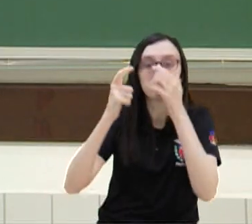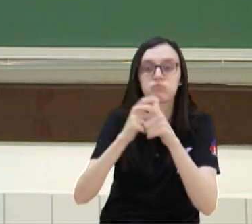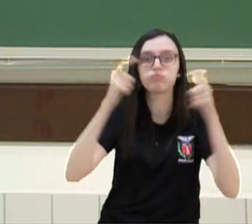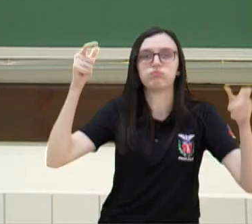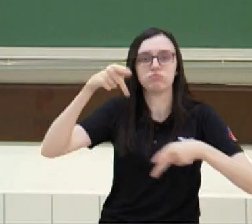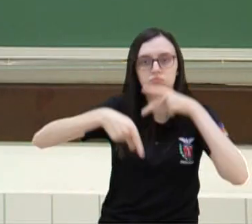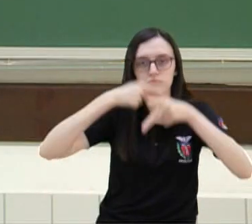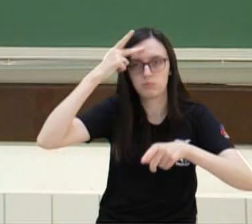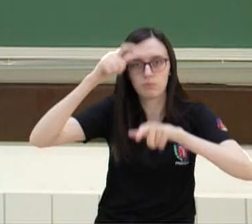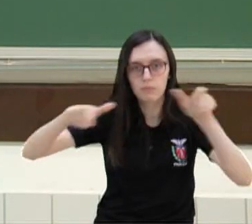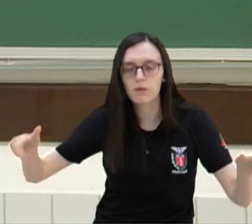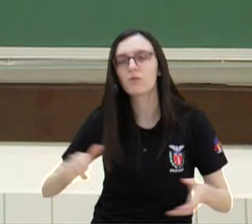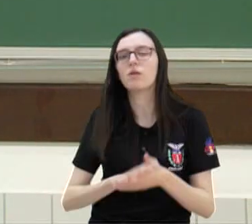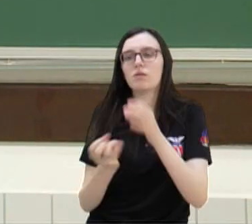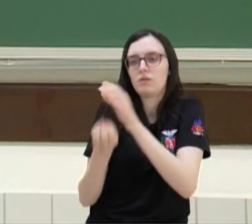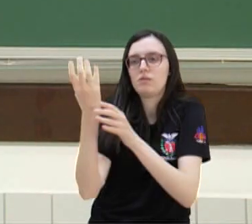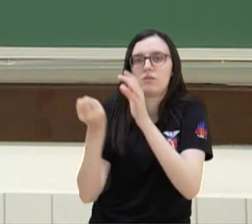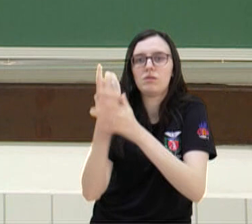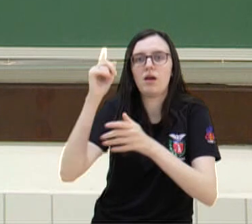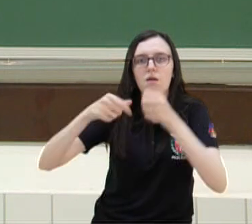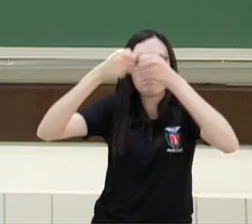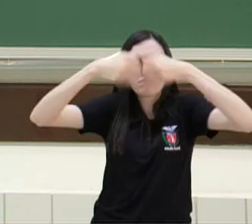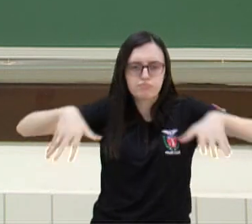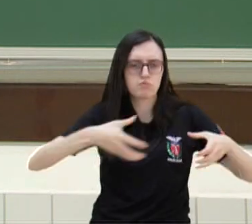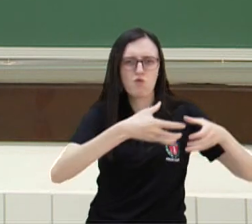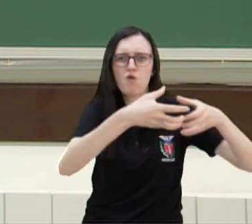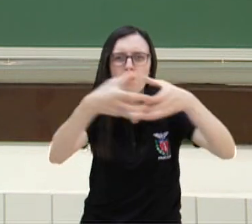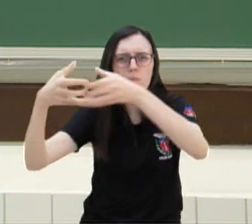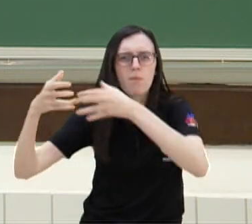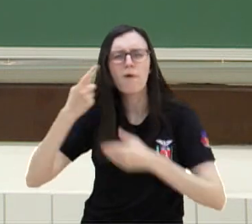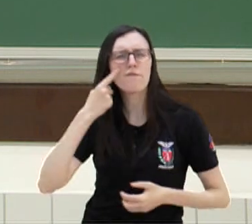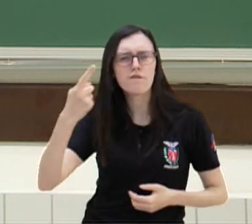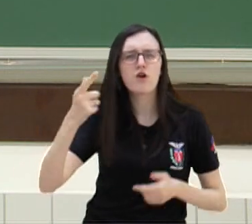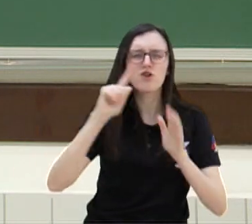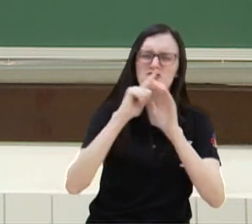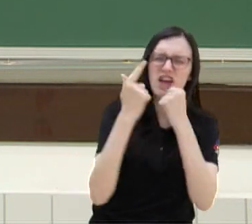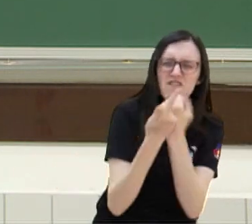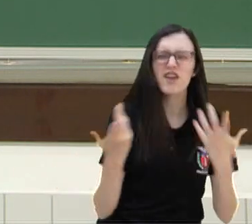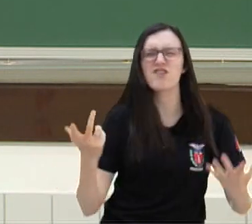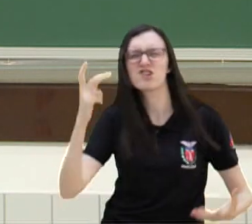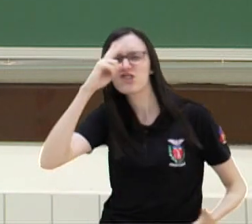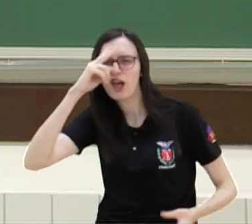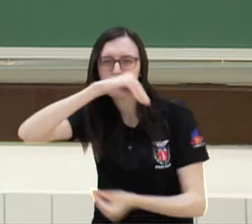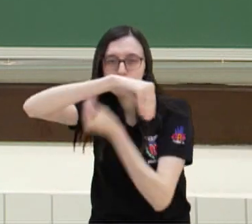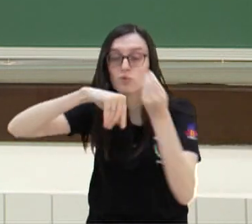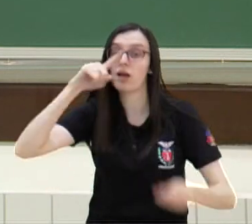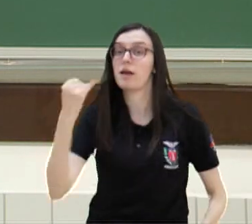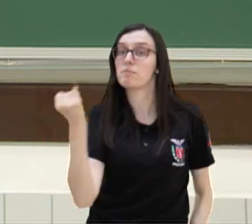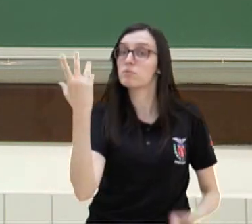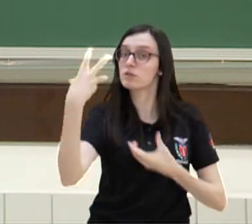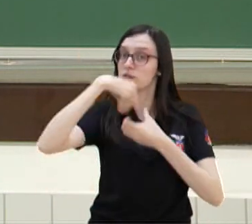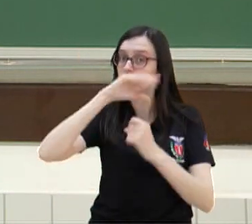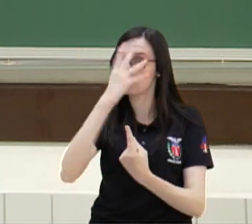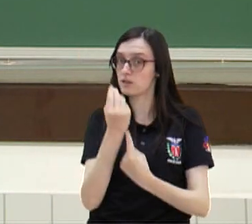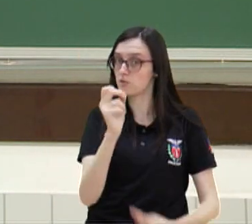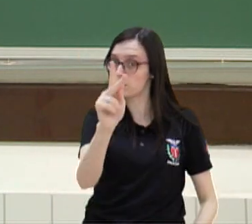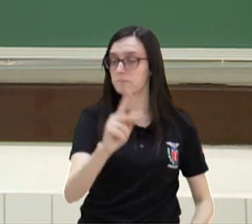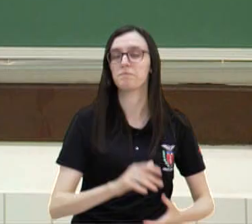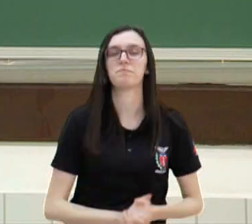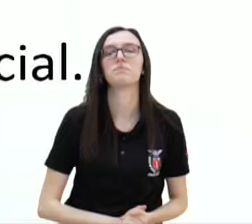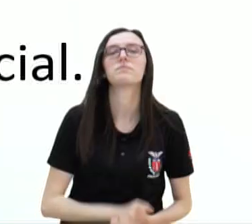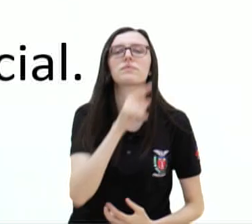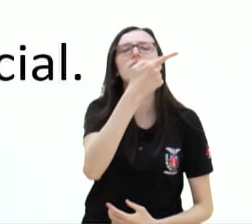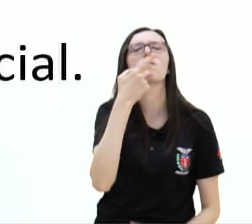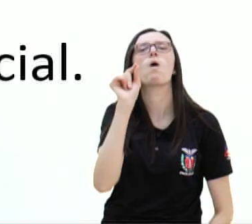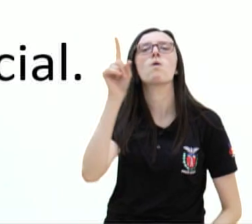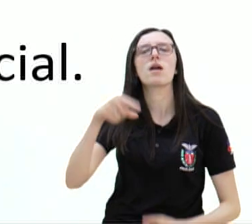populacional, surgimento de oligarquias. Estão vendo que eu estou pegando um pouquinho de geografia, um pouquinho de história? É importante para a arte, tá? Então, a oligarquia